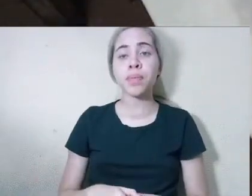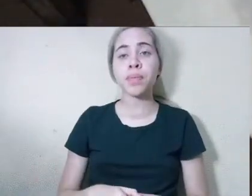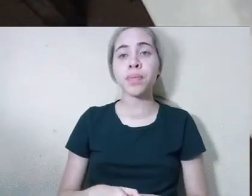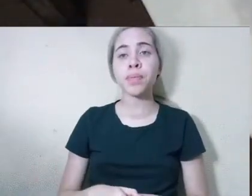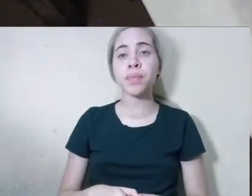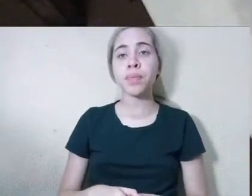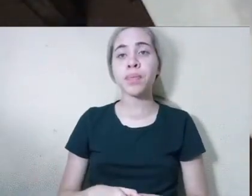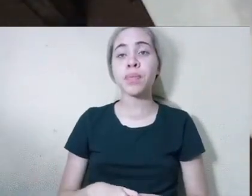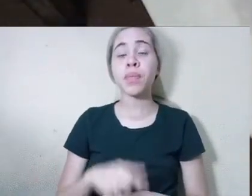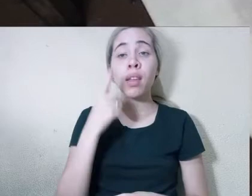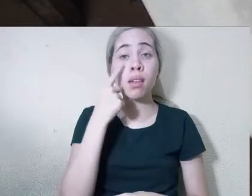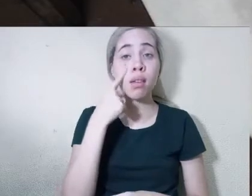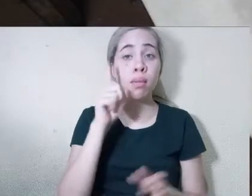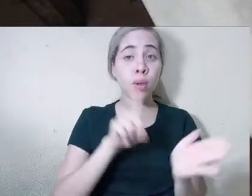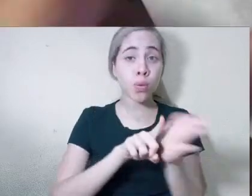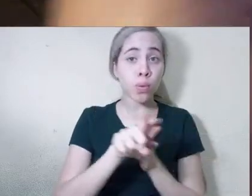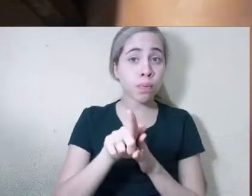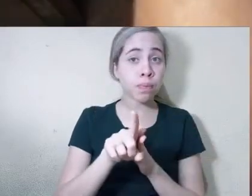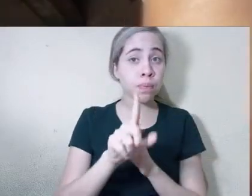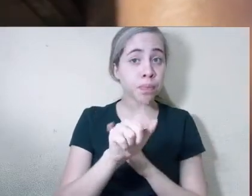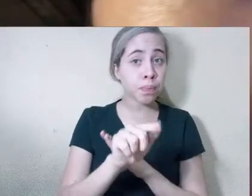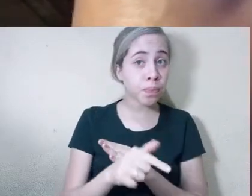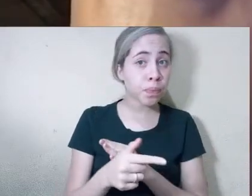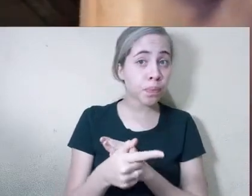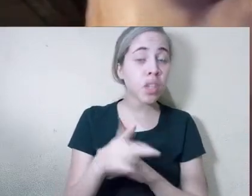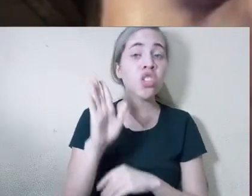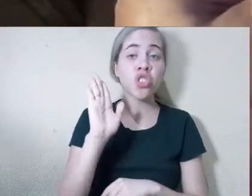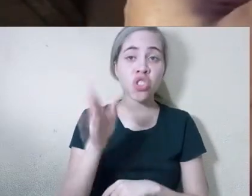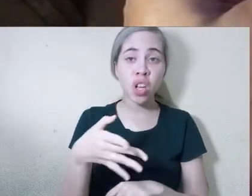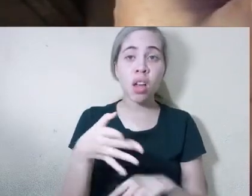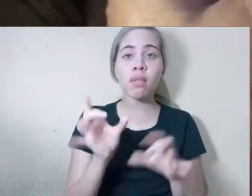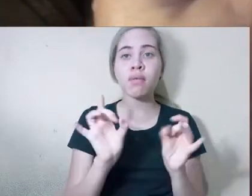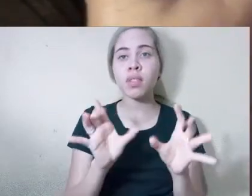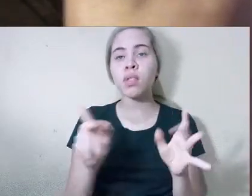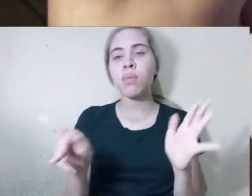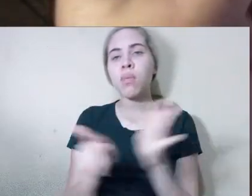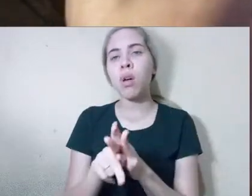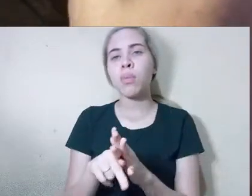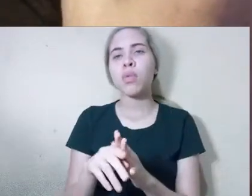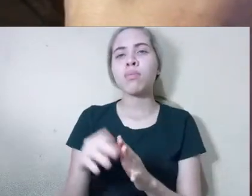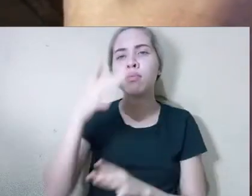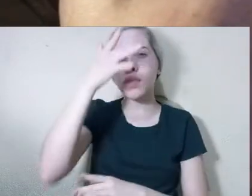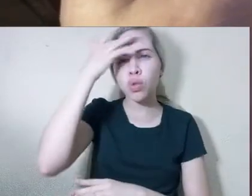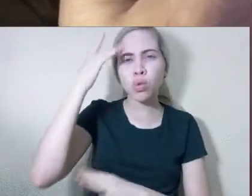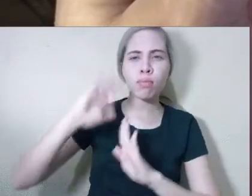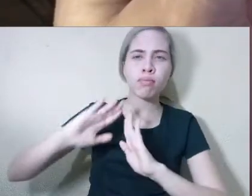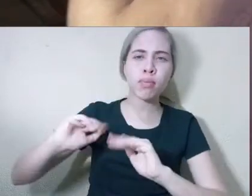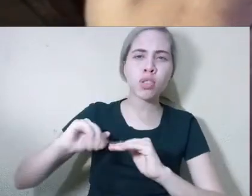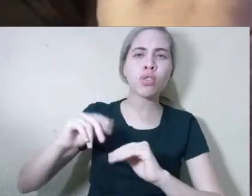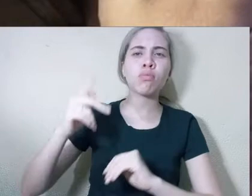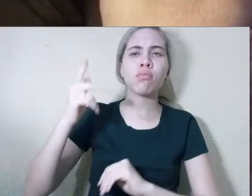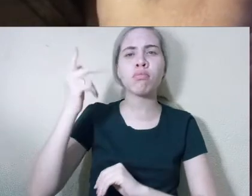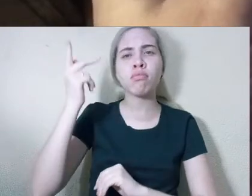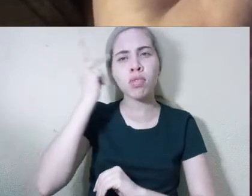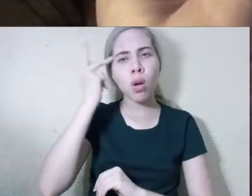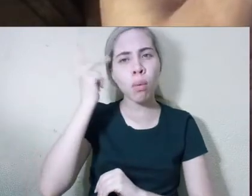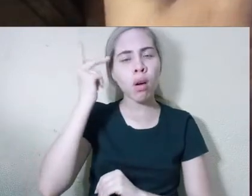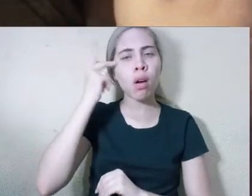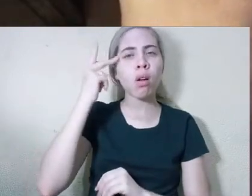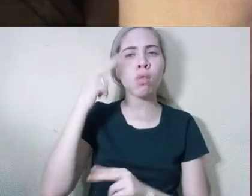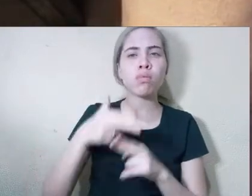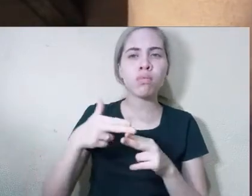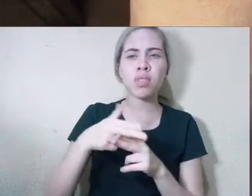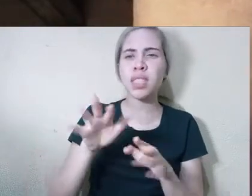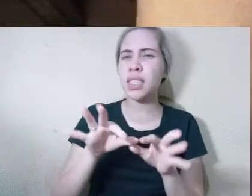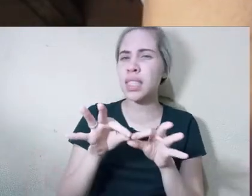Vamos lá. E essa daqui? Essa já foi vendida de um cliente lá de São Paulo. Uma pouco, né? Uma farinha